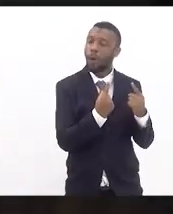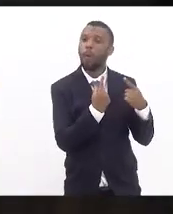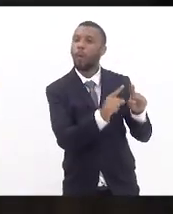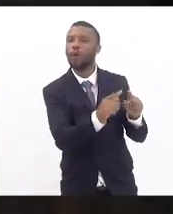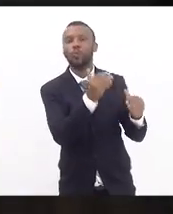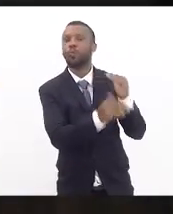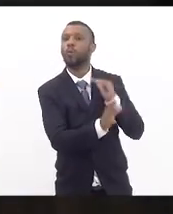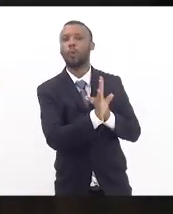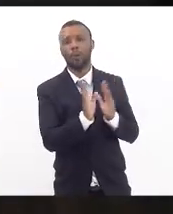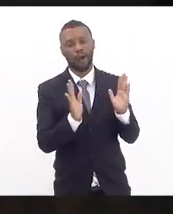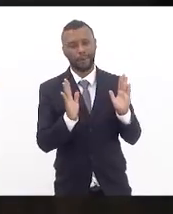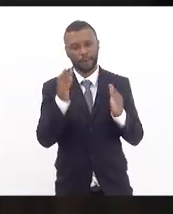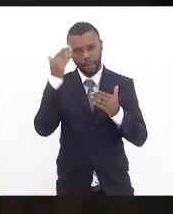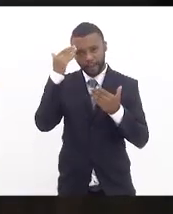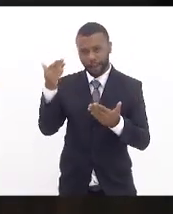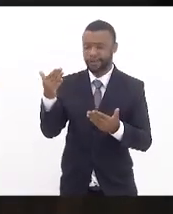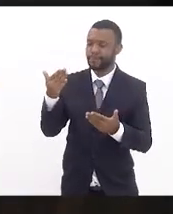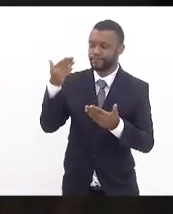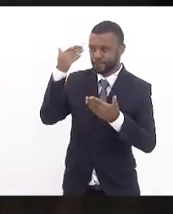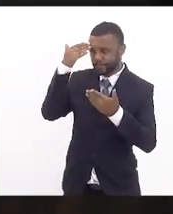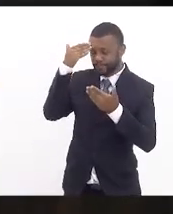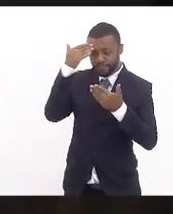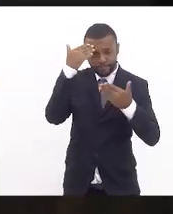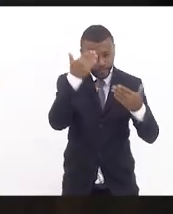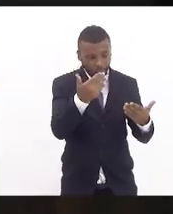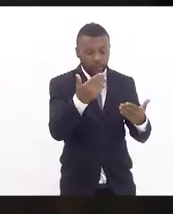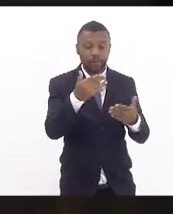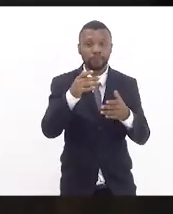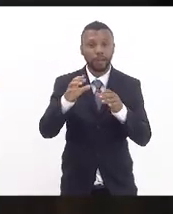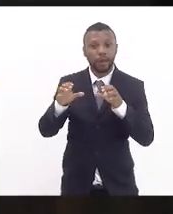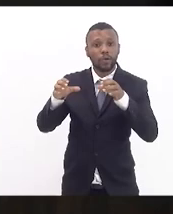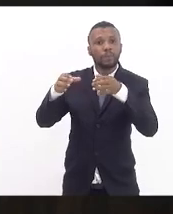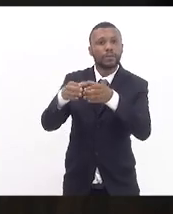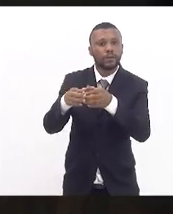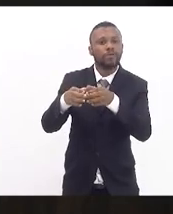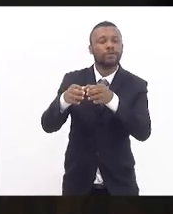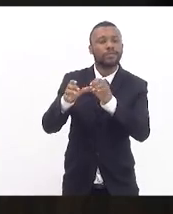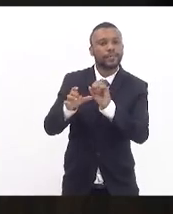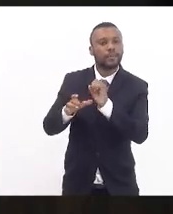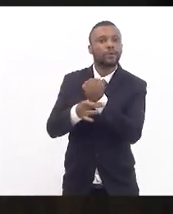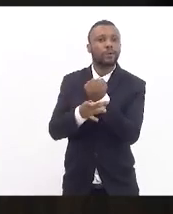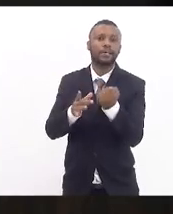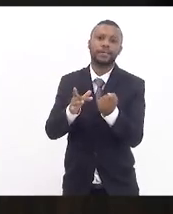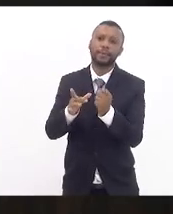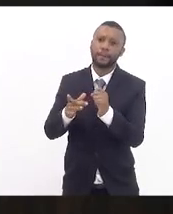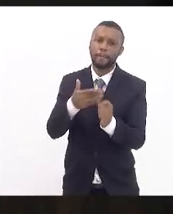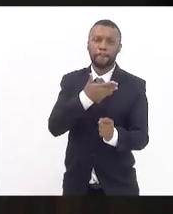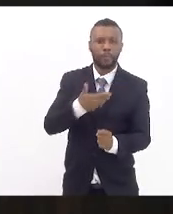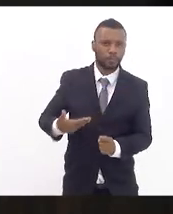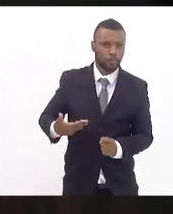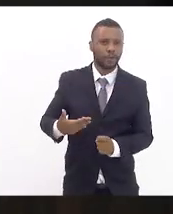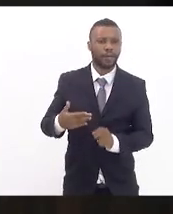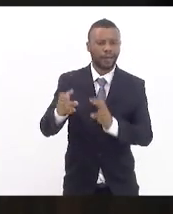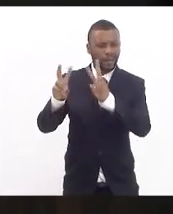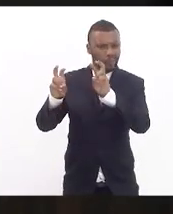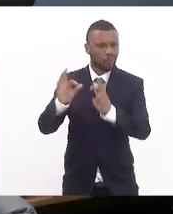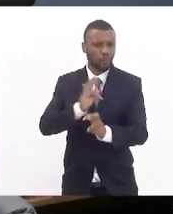Obrigado, deputado enfermeira Rejane. Pela Comissão de Segurança Pública e Assuntos de Polícia, deputado delegado Carlos